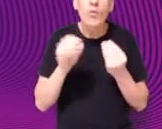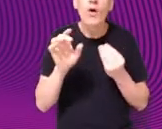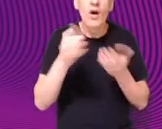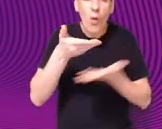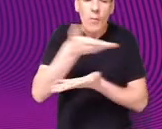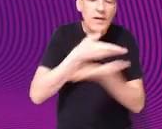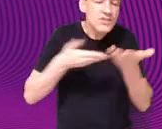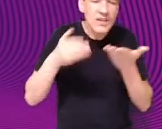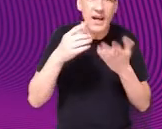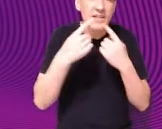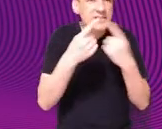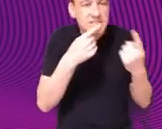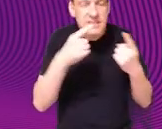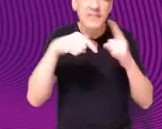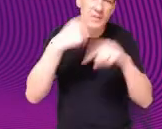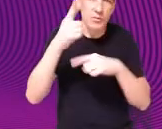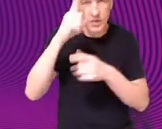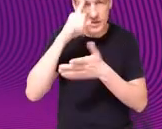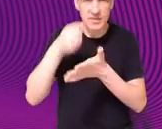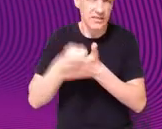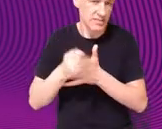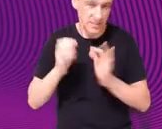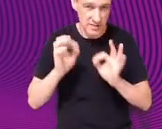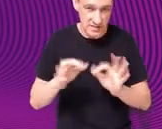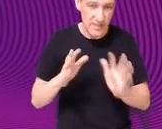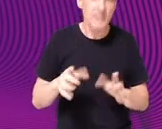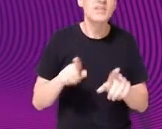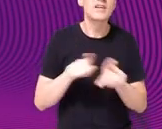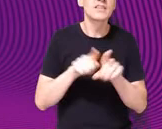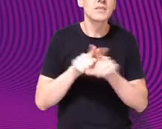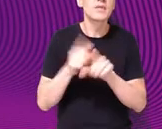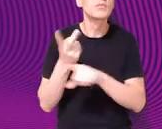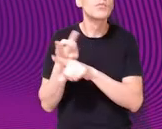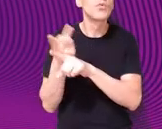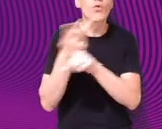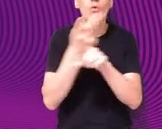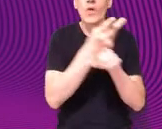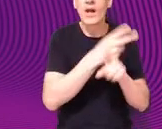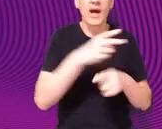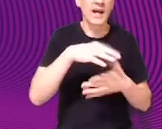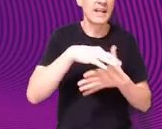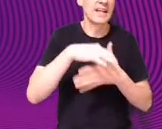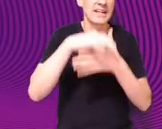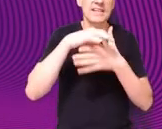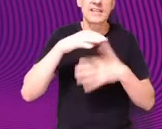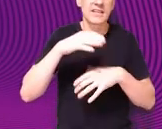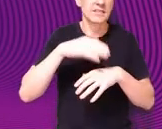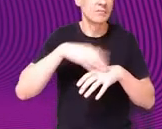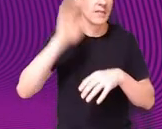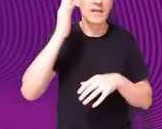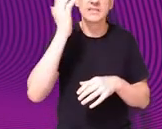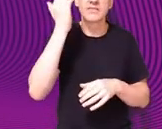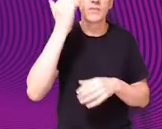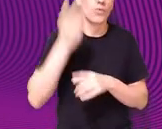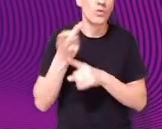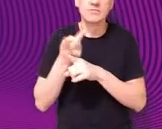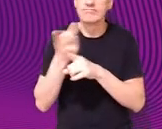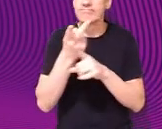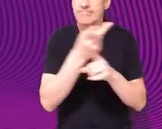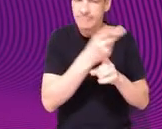buscar os expertises de grandes líderes para se poder se construir um diagnóstico.